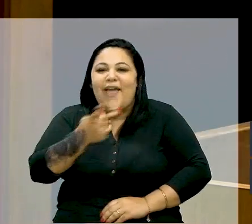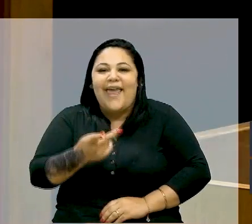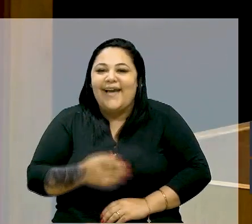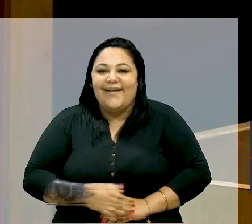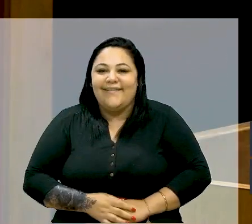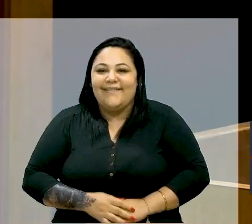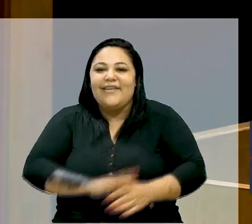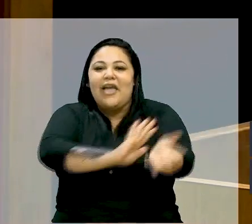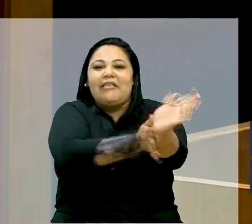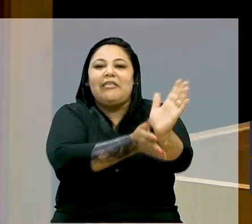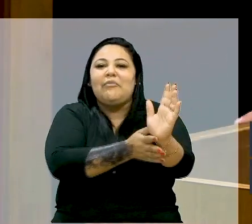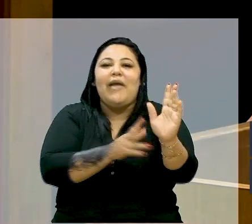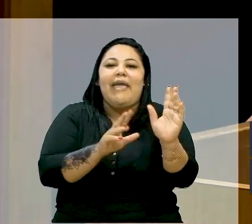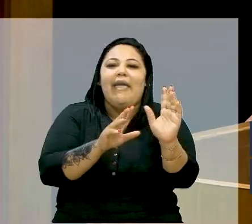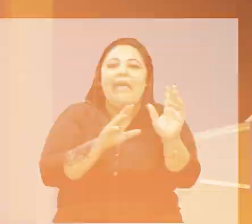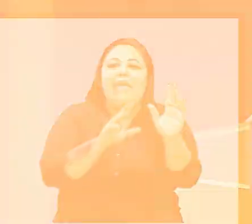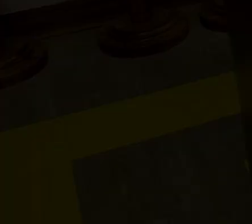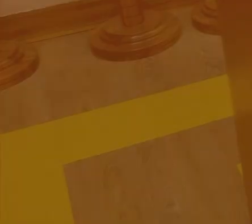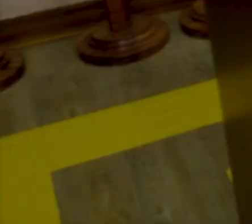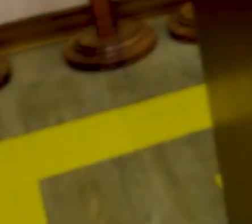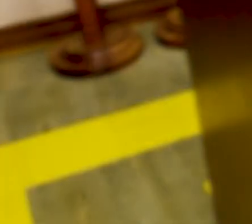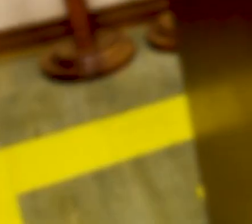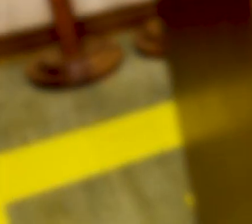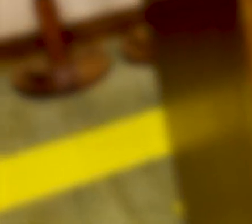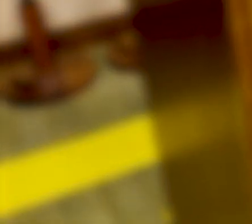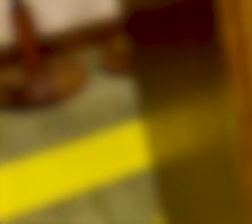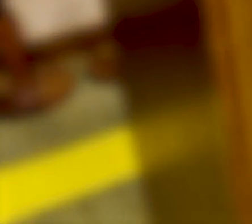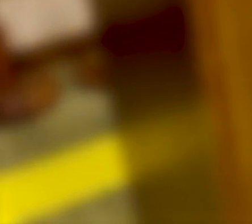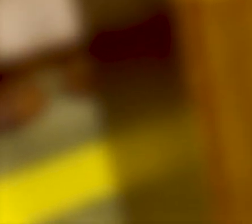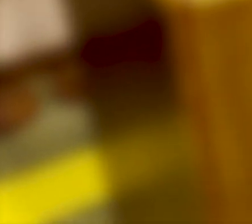que o racismo é mimimi porque ela nunca sofreu racismo